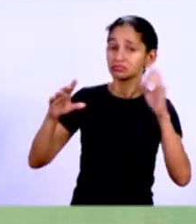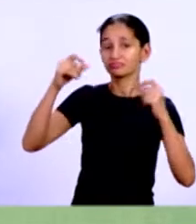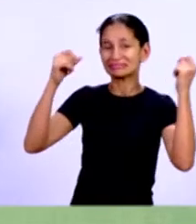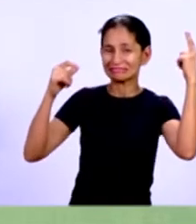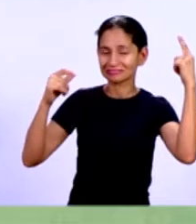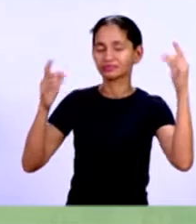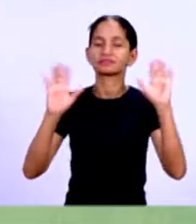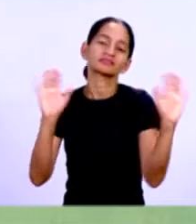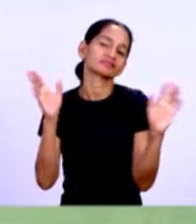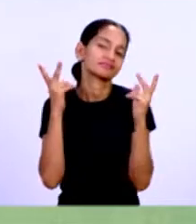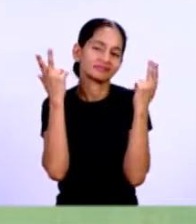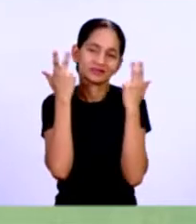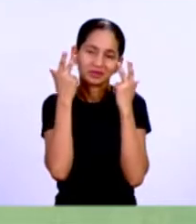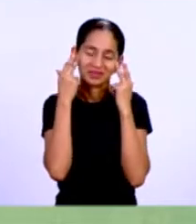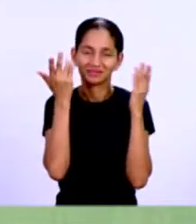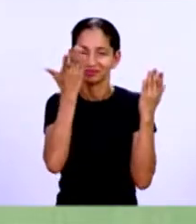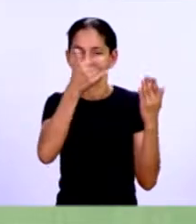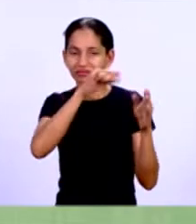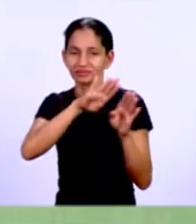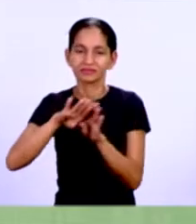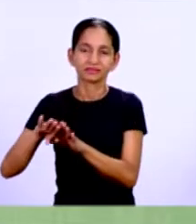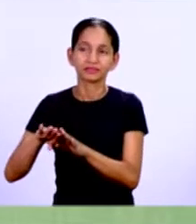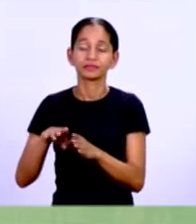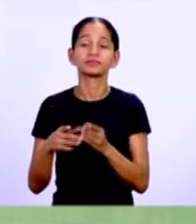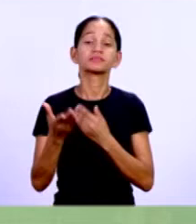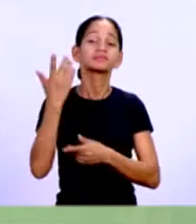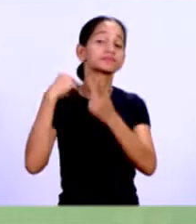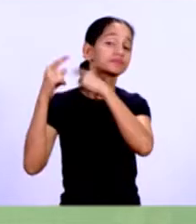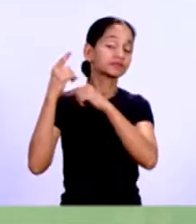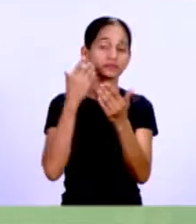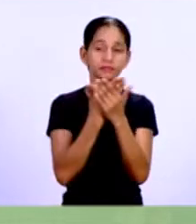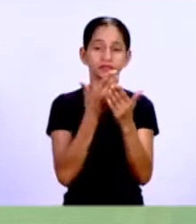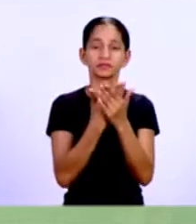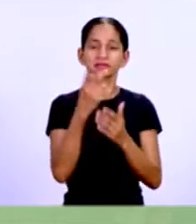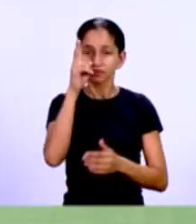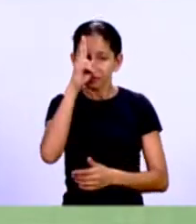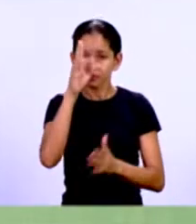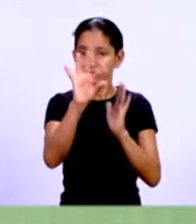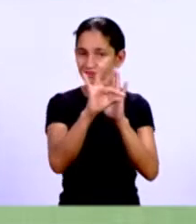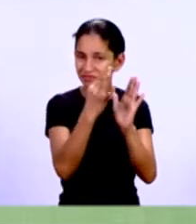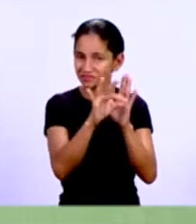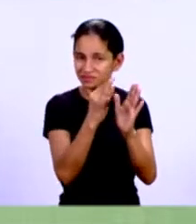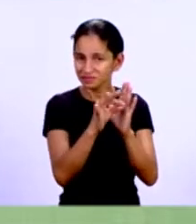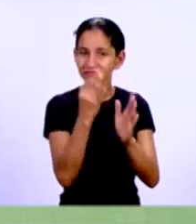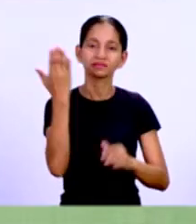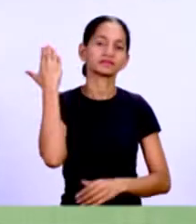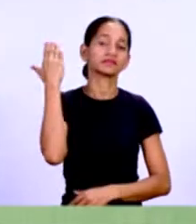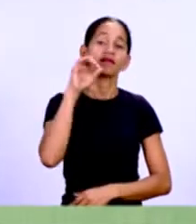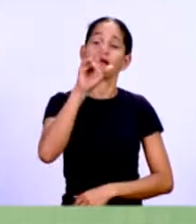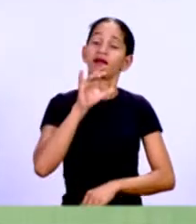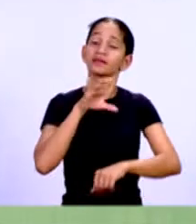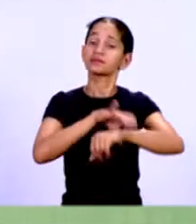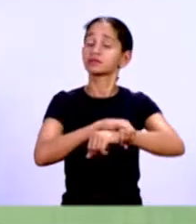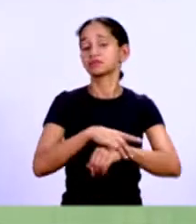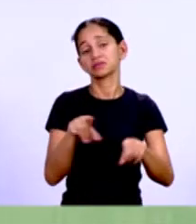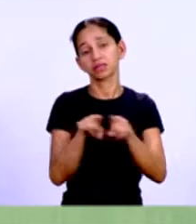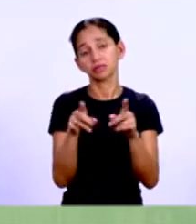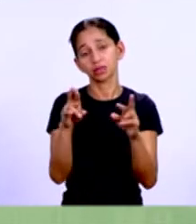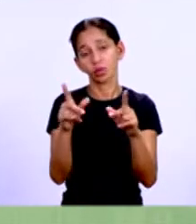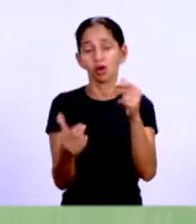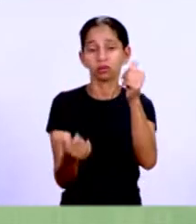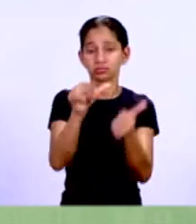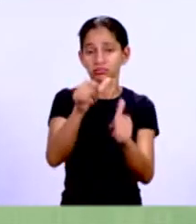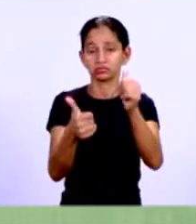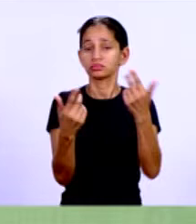Ainda sobre mitigação de risco, na aula passada tratamos sobre o cadastro, que é uma forma de mitigar o risco de crédito. Assim